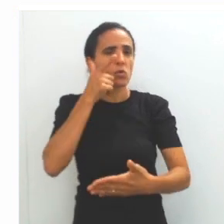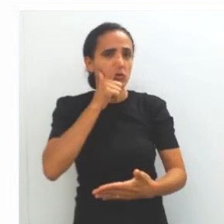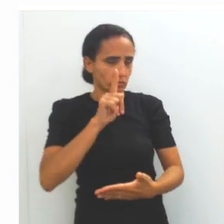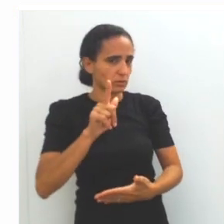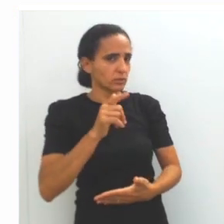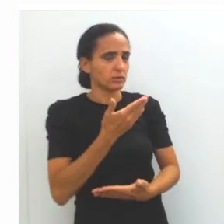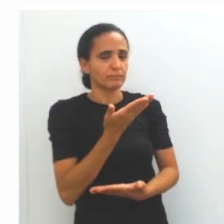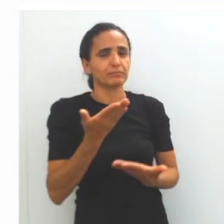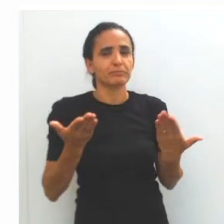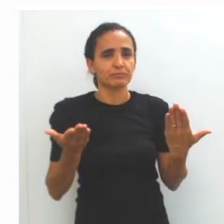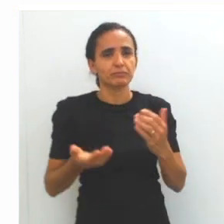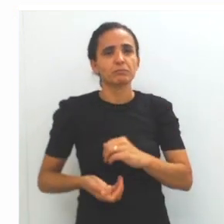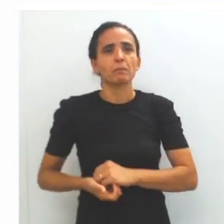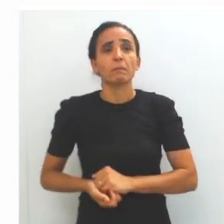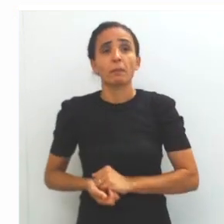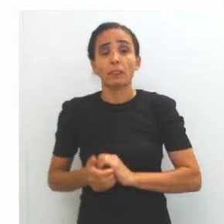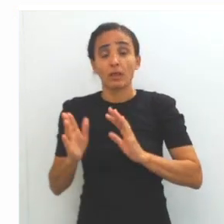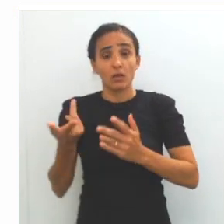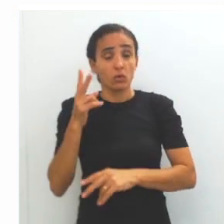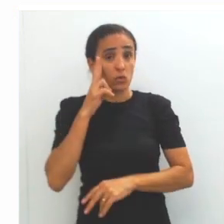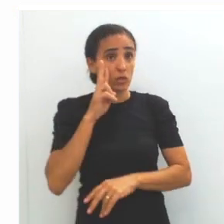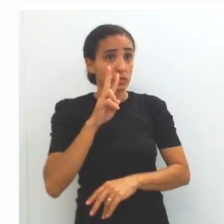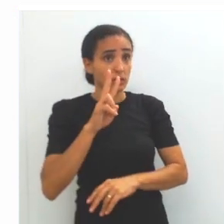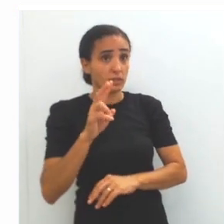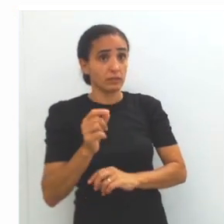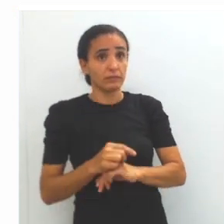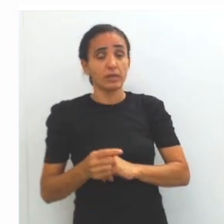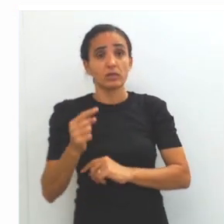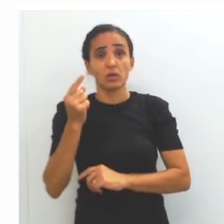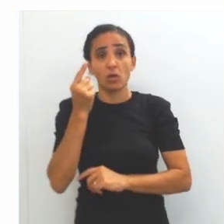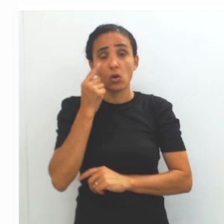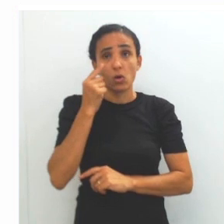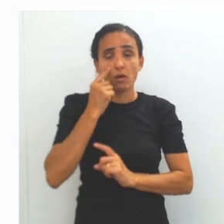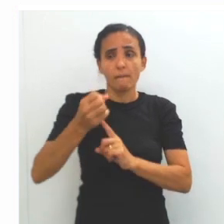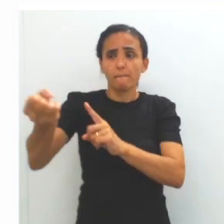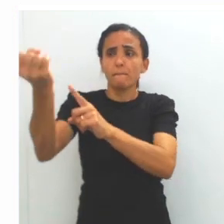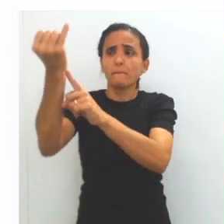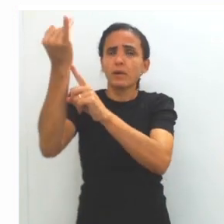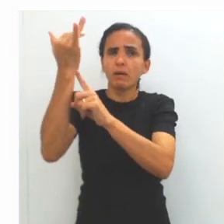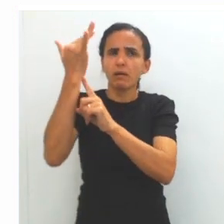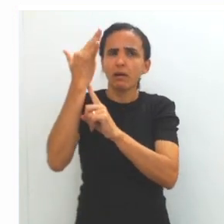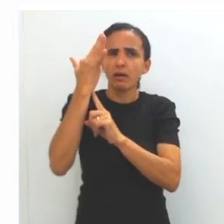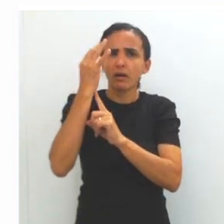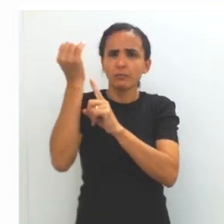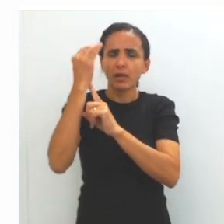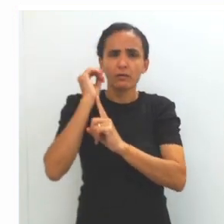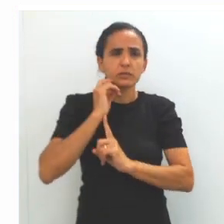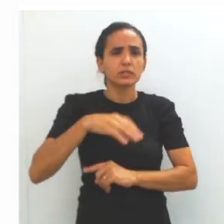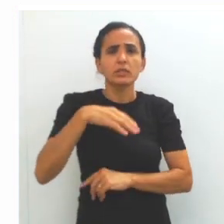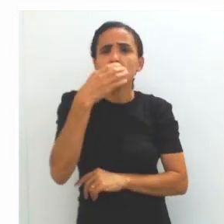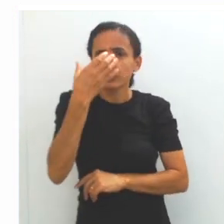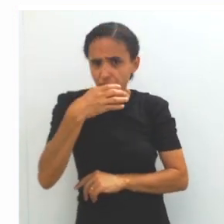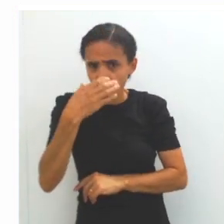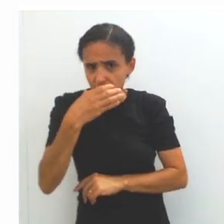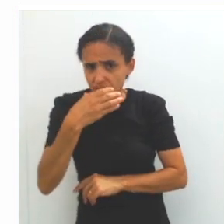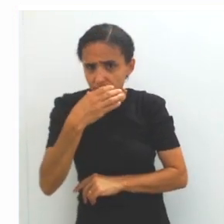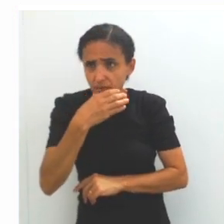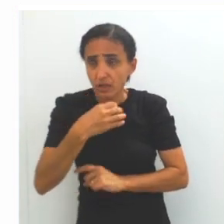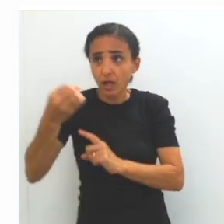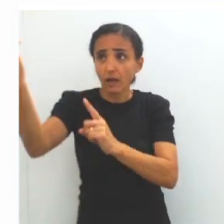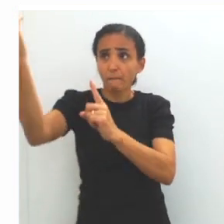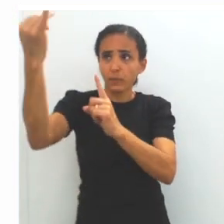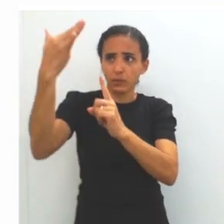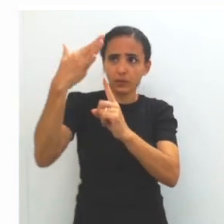retina. Vamos ver aqui. Quando a gente tem a maçã, a luz bate na maçã,